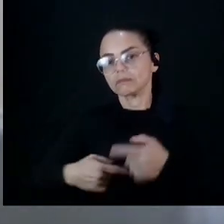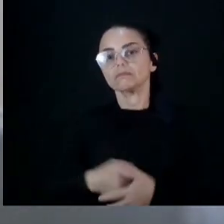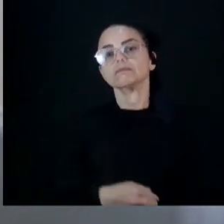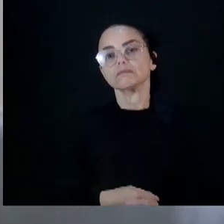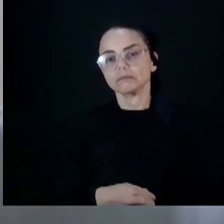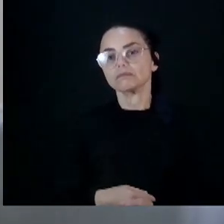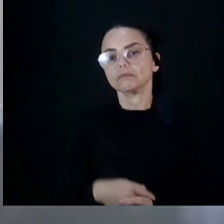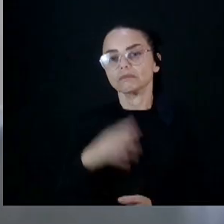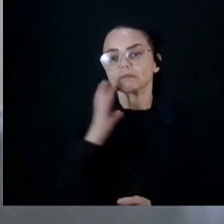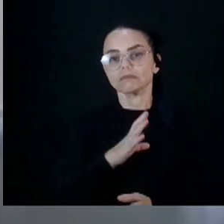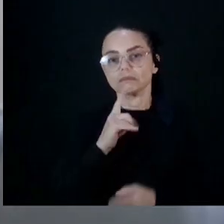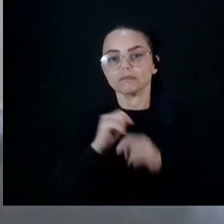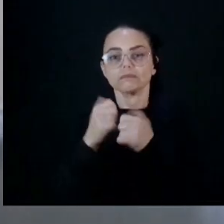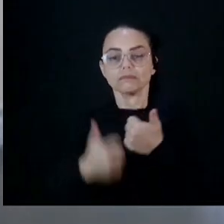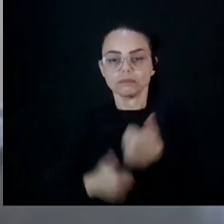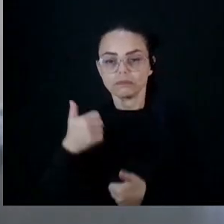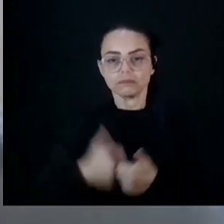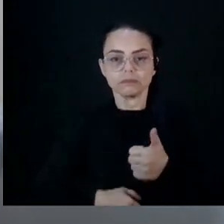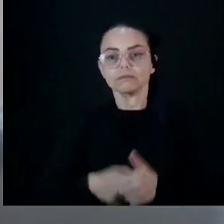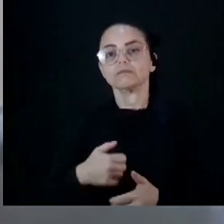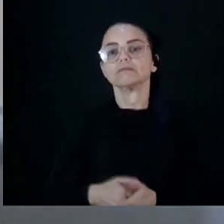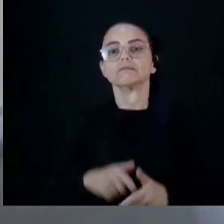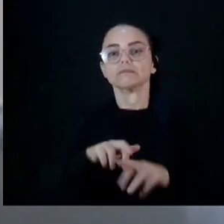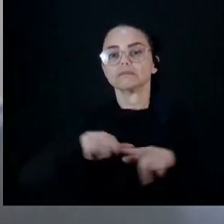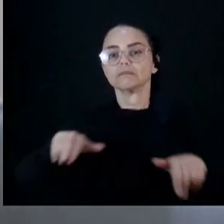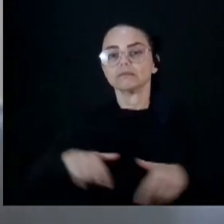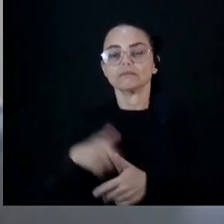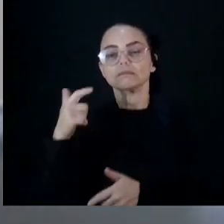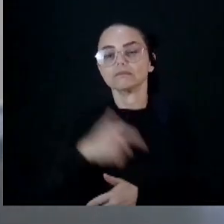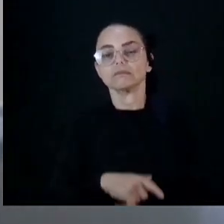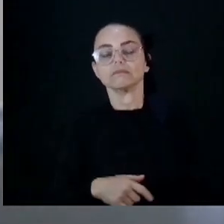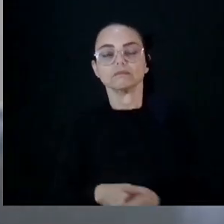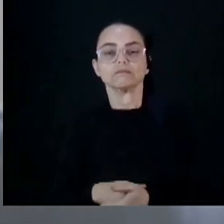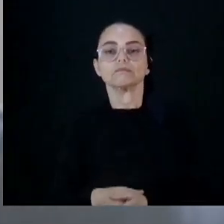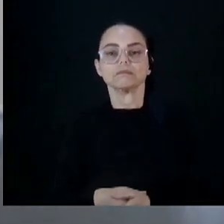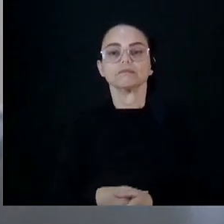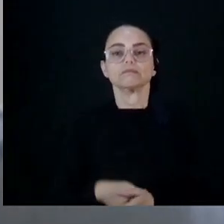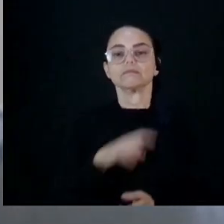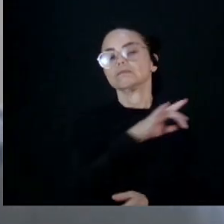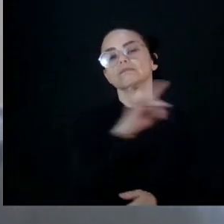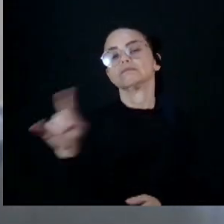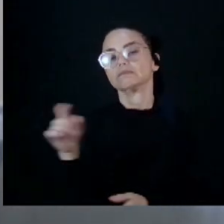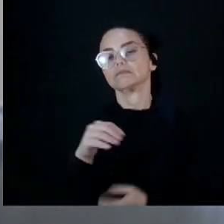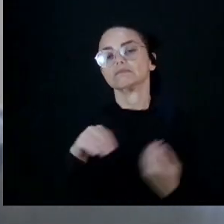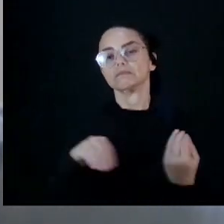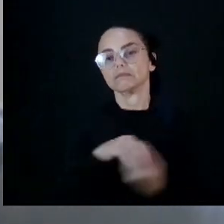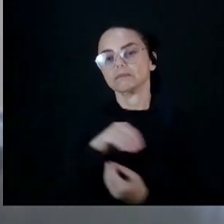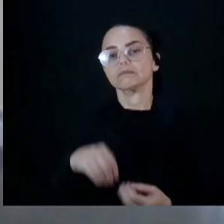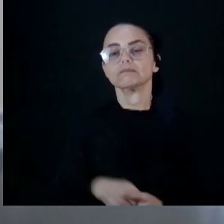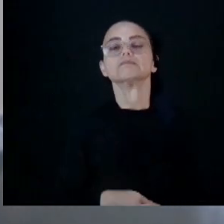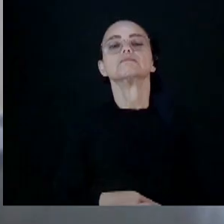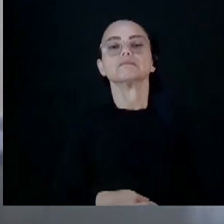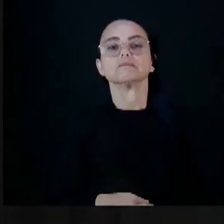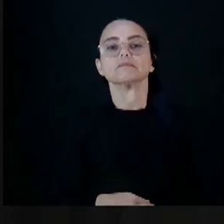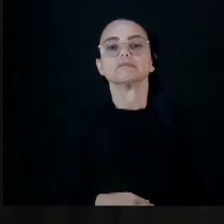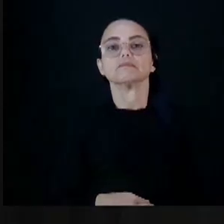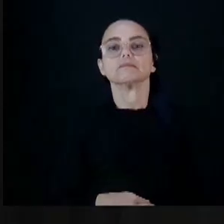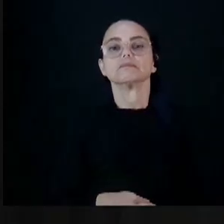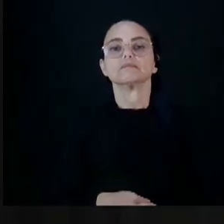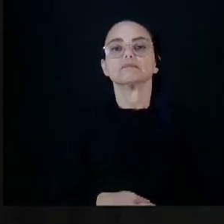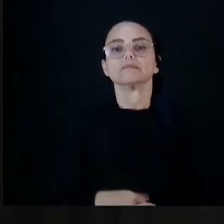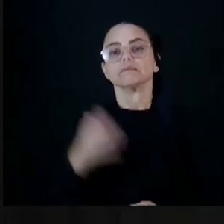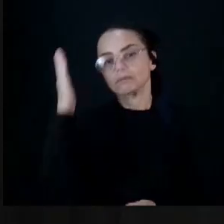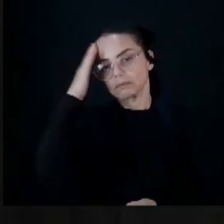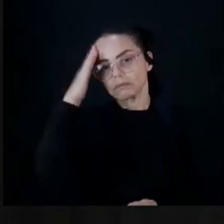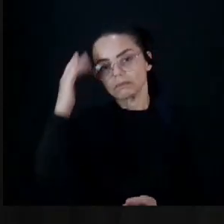sobre o esporte, né? Sobre o que a gente concebe do papel de cada um dos envolvidos ali, né? Entendi,